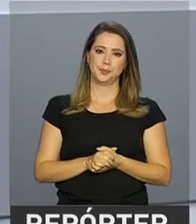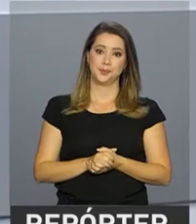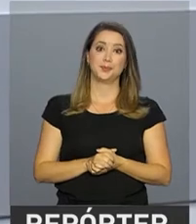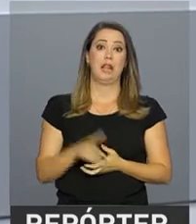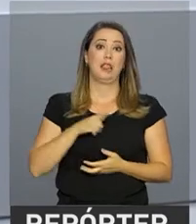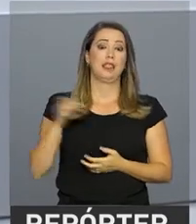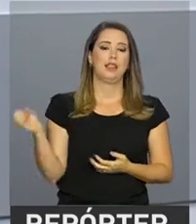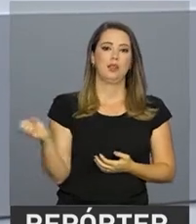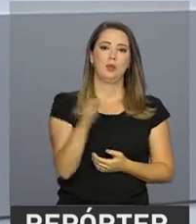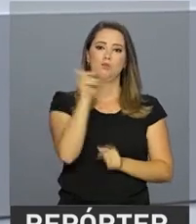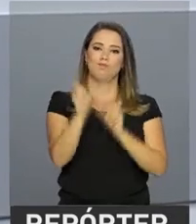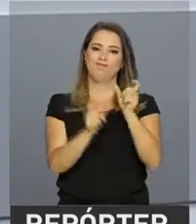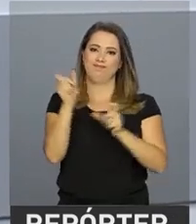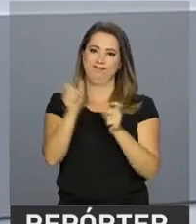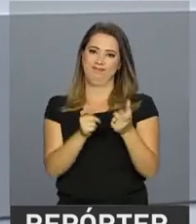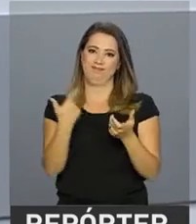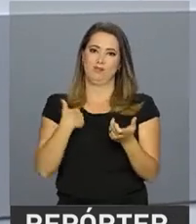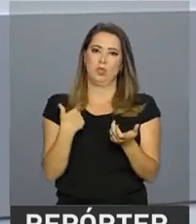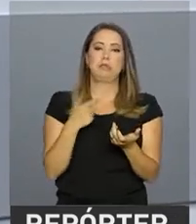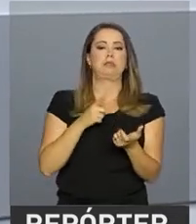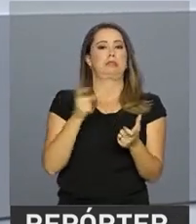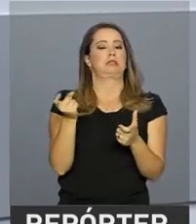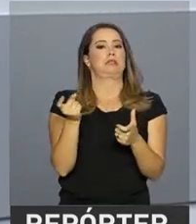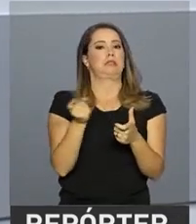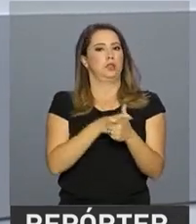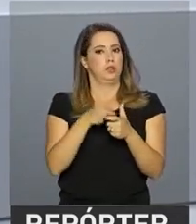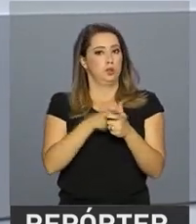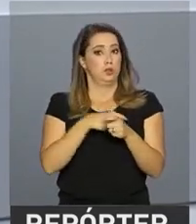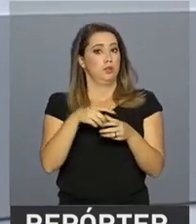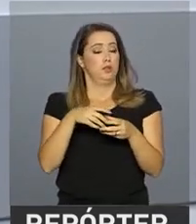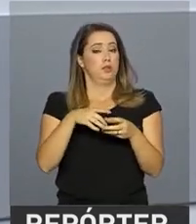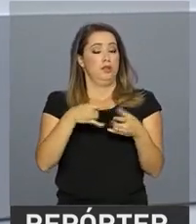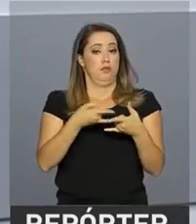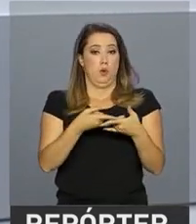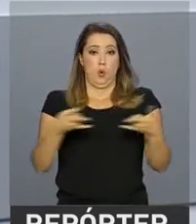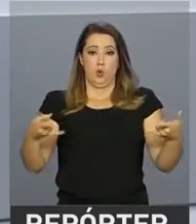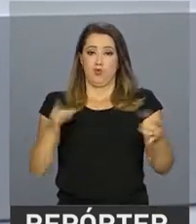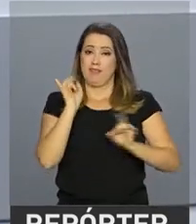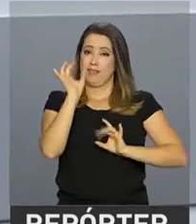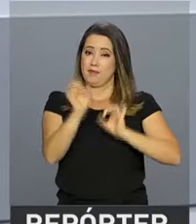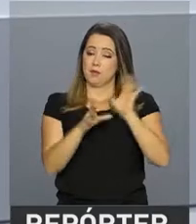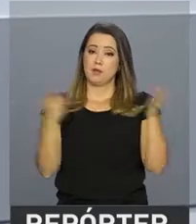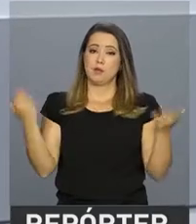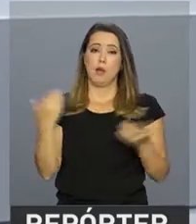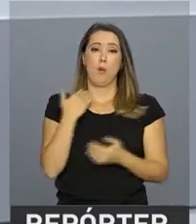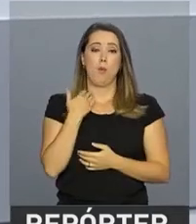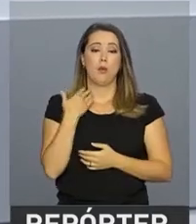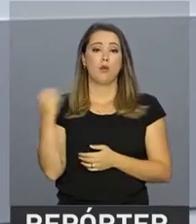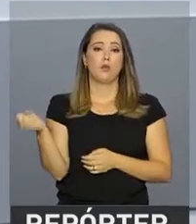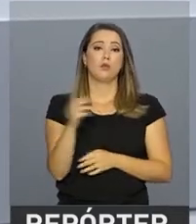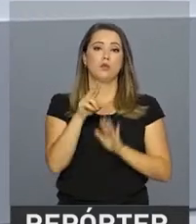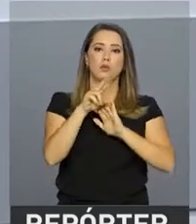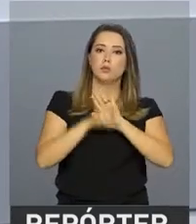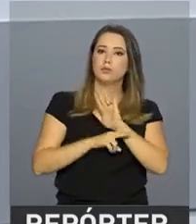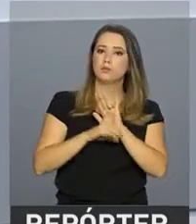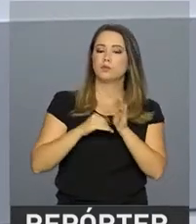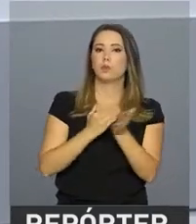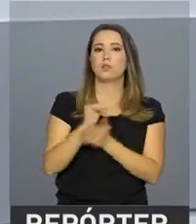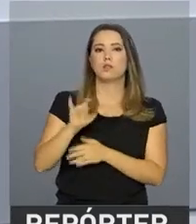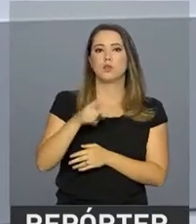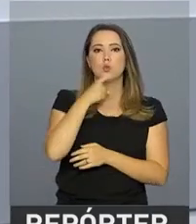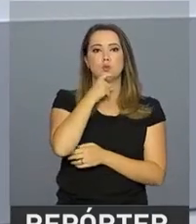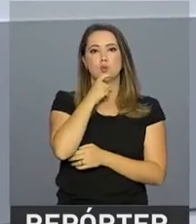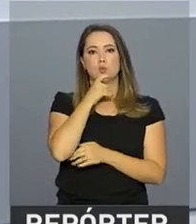tem novidades para os consumidores que estão devendo cheque especial. Os bancos aprovaram novas regras. A partir de julho,